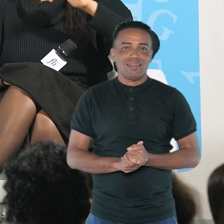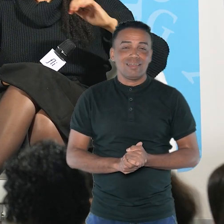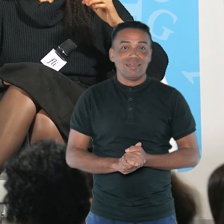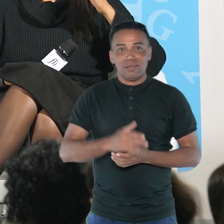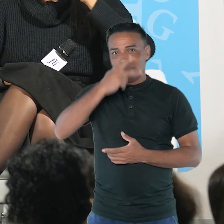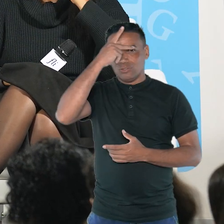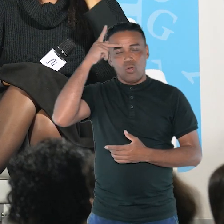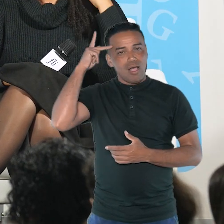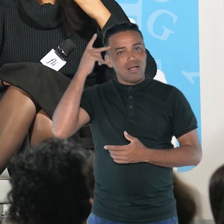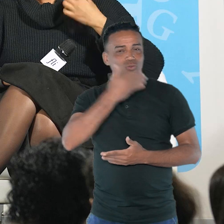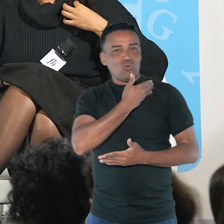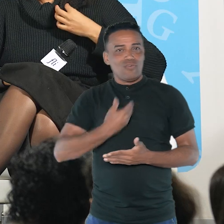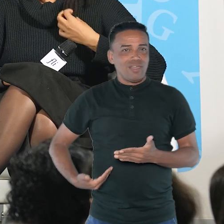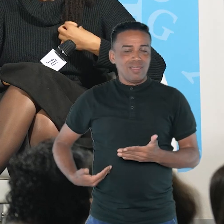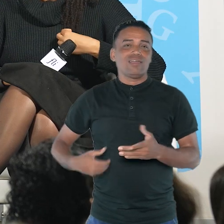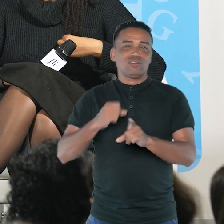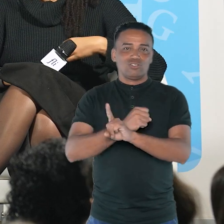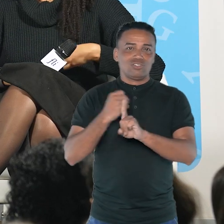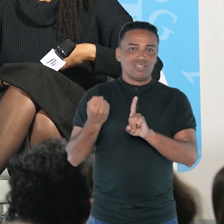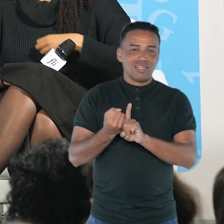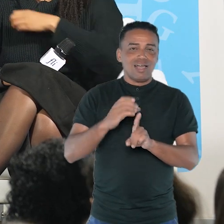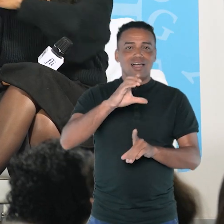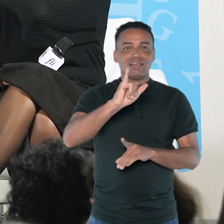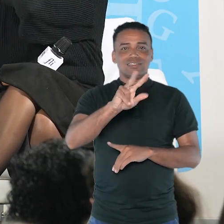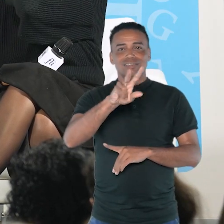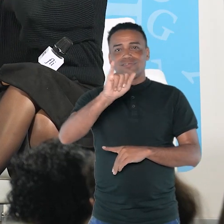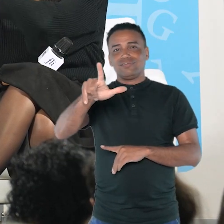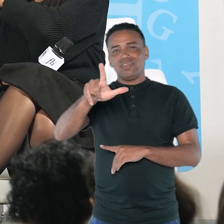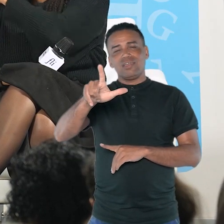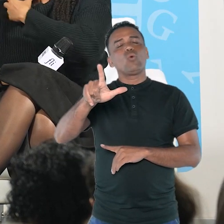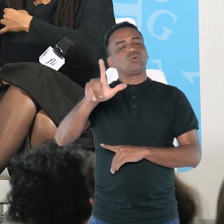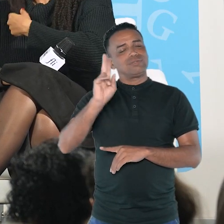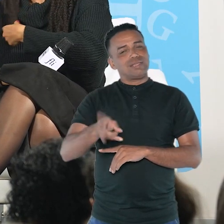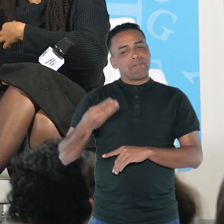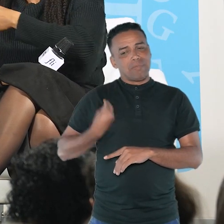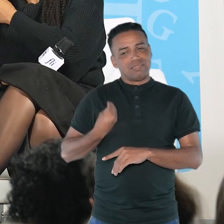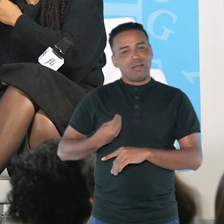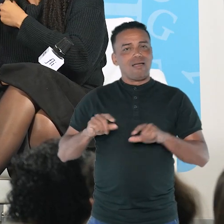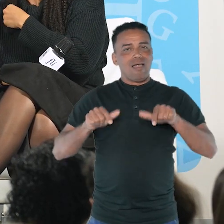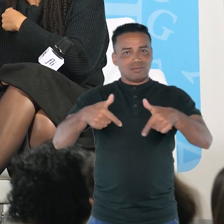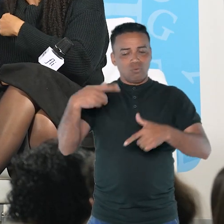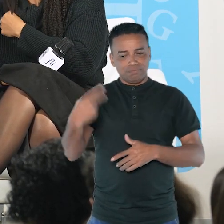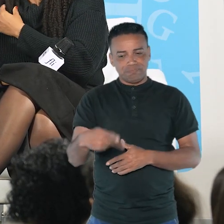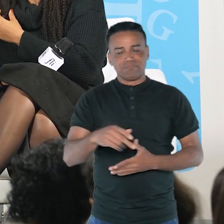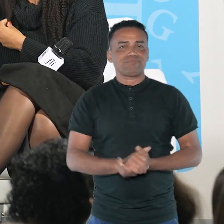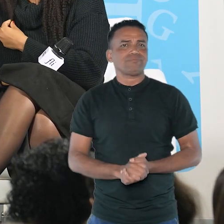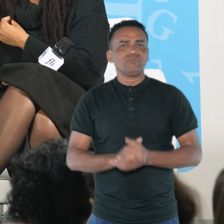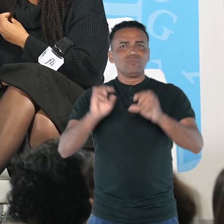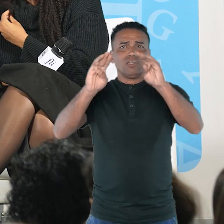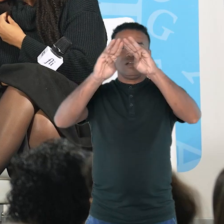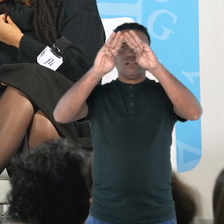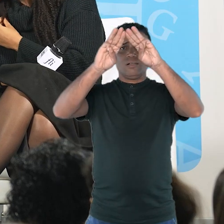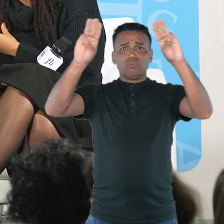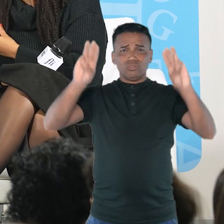do governo, né, sociedade civil, bastante participativo nas nossas ações. O museu tem uma coisa muito interessante, que antes não se contava